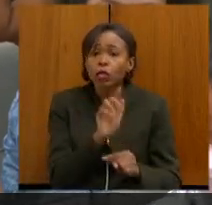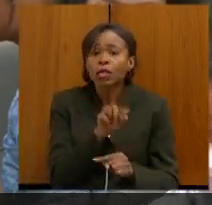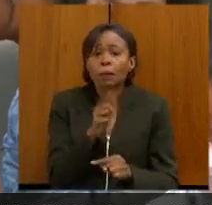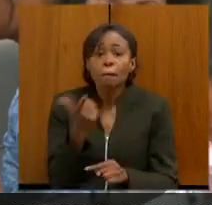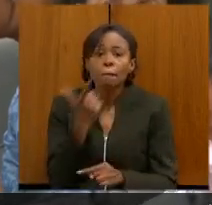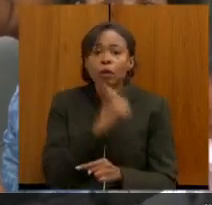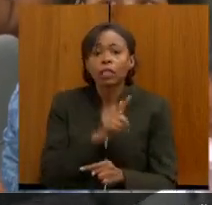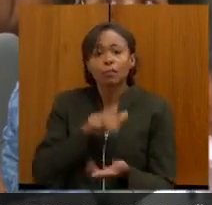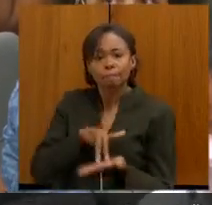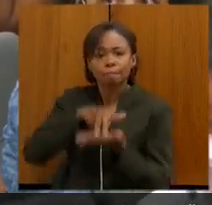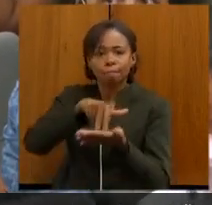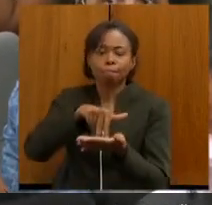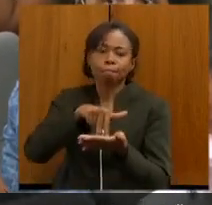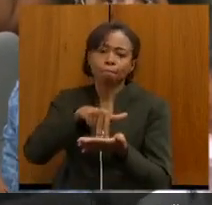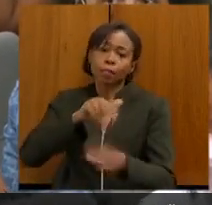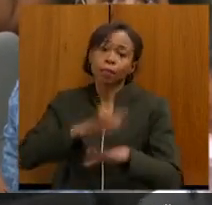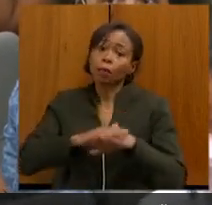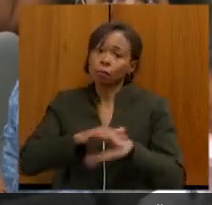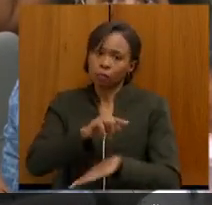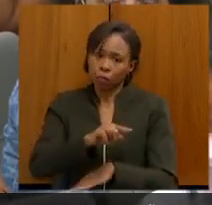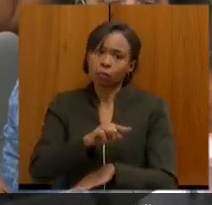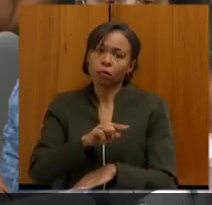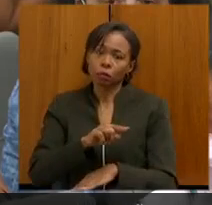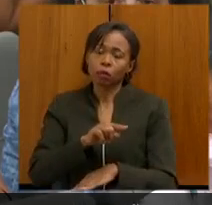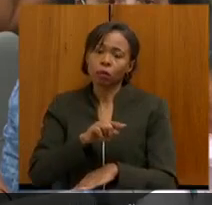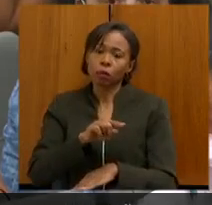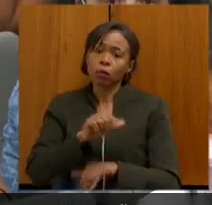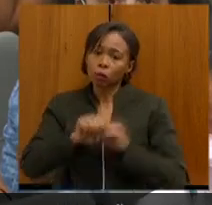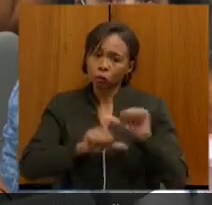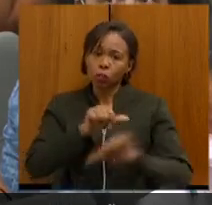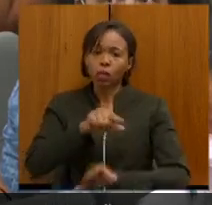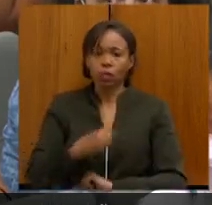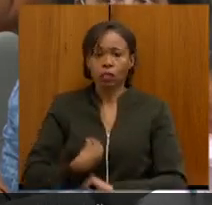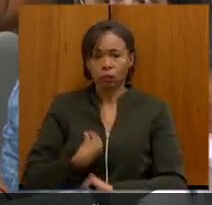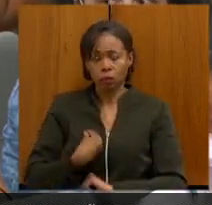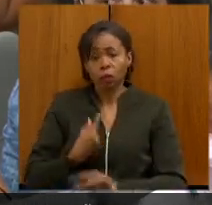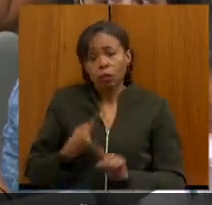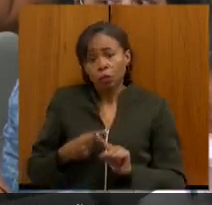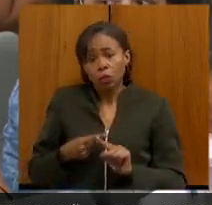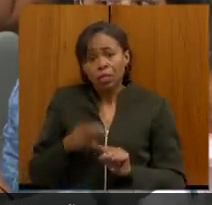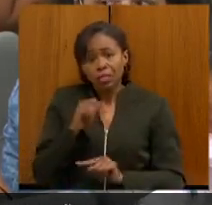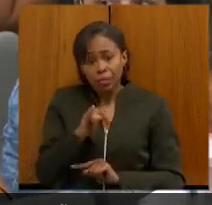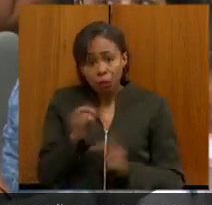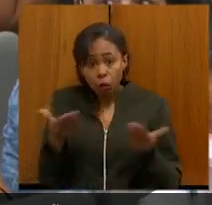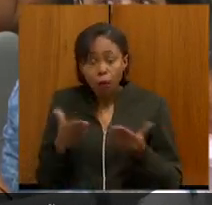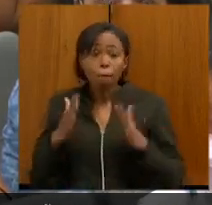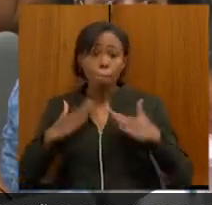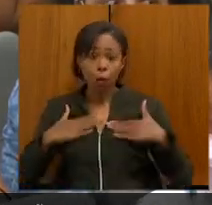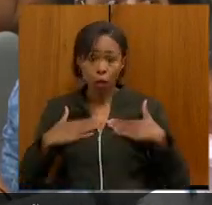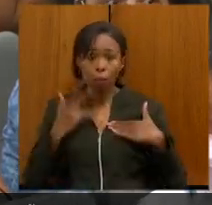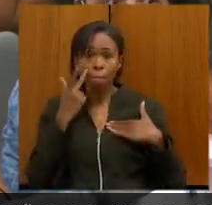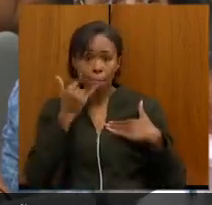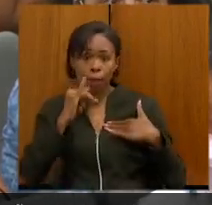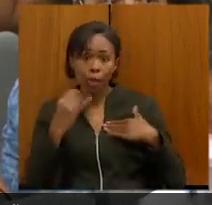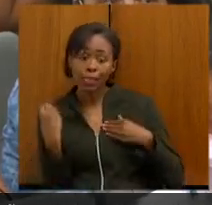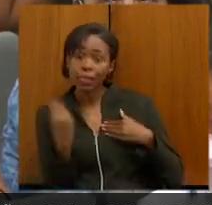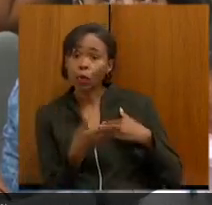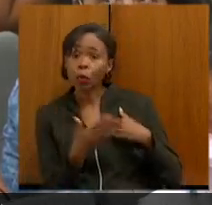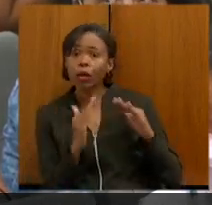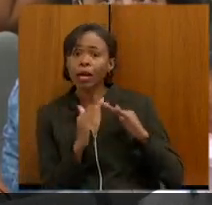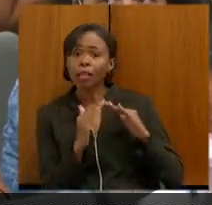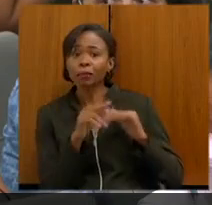consiga sair com as suas próprias pernas daquela situação porque se hoje o meu pai deu casa para um dos meus